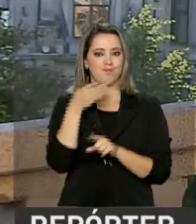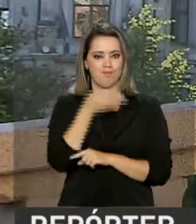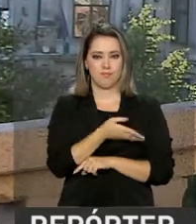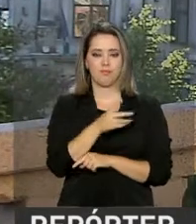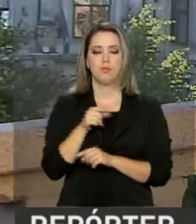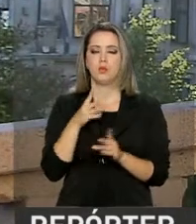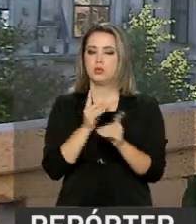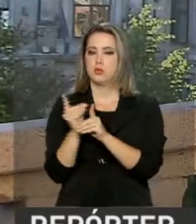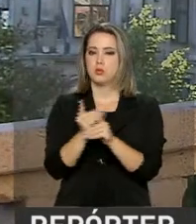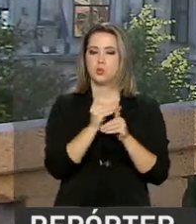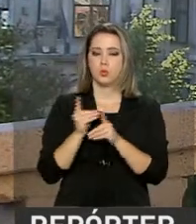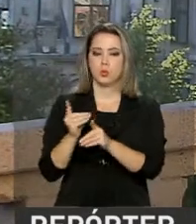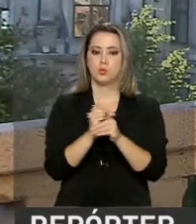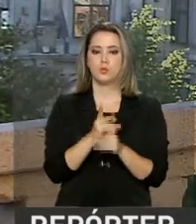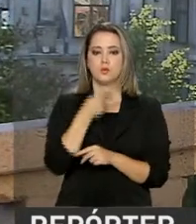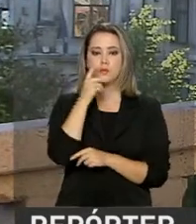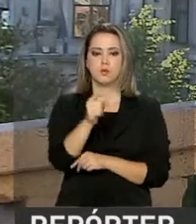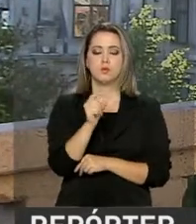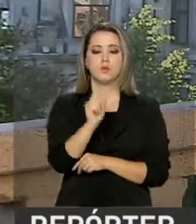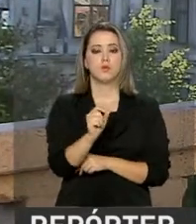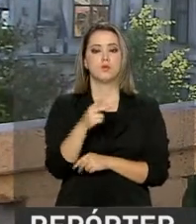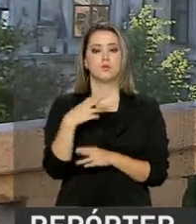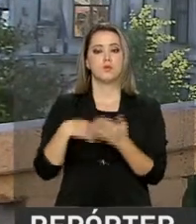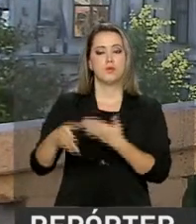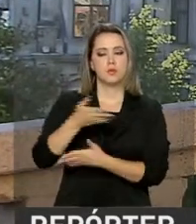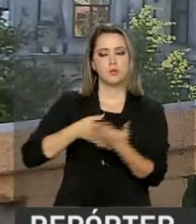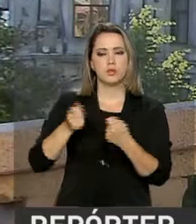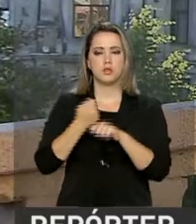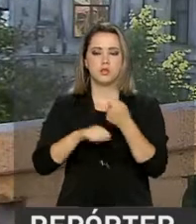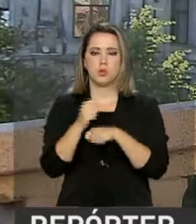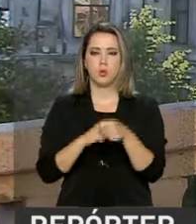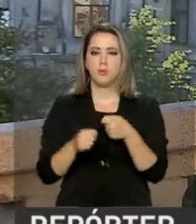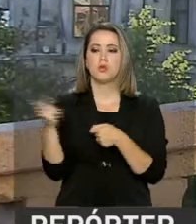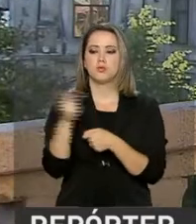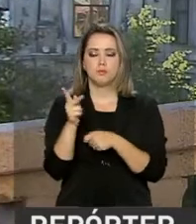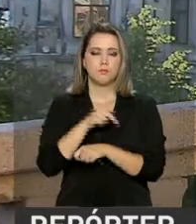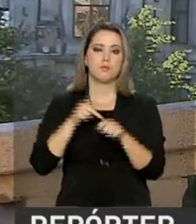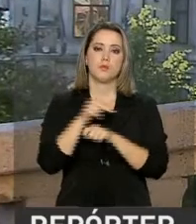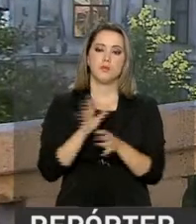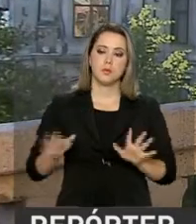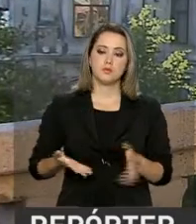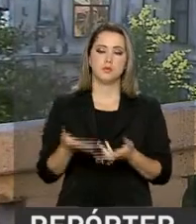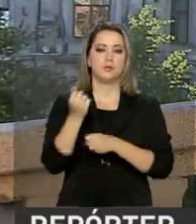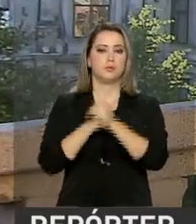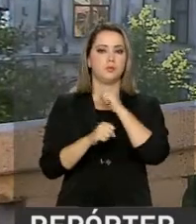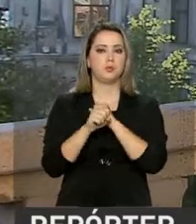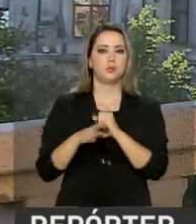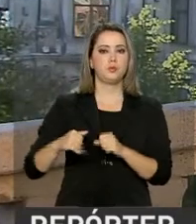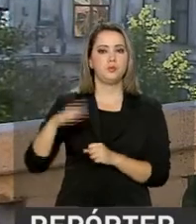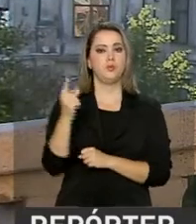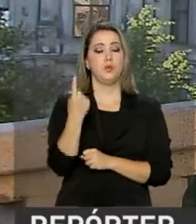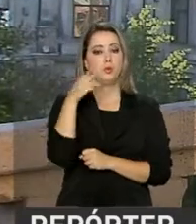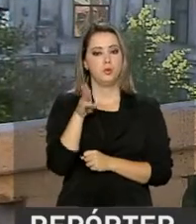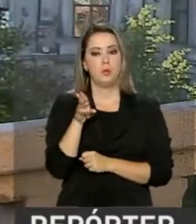o presidente michel temer vai reforçar as relações econômicas entre os dois países que movimentaram no ano passado quase